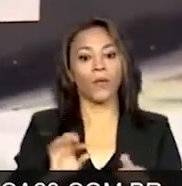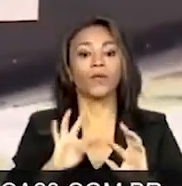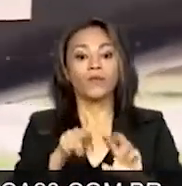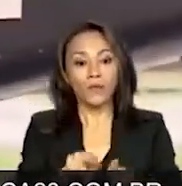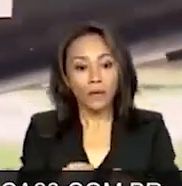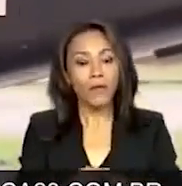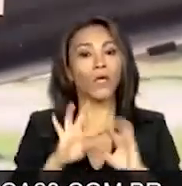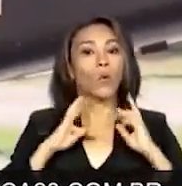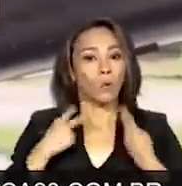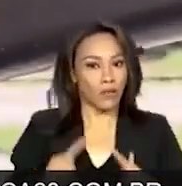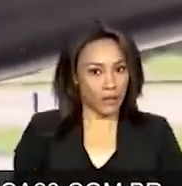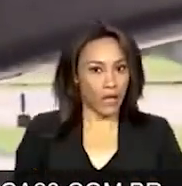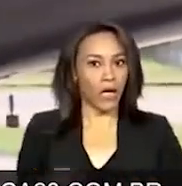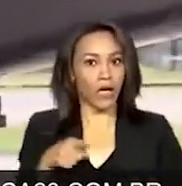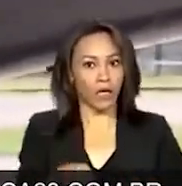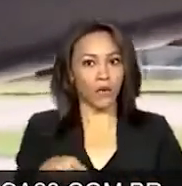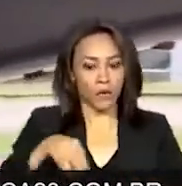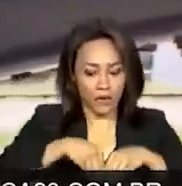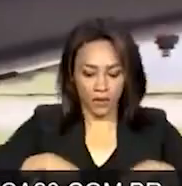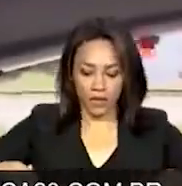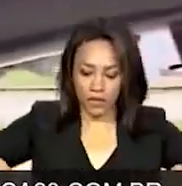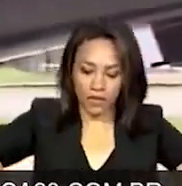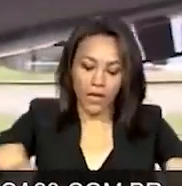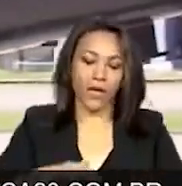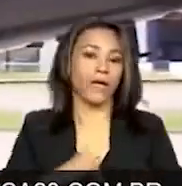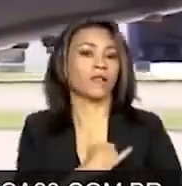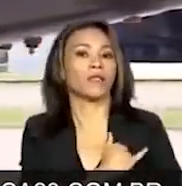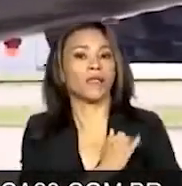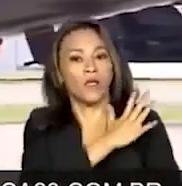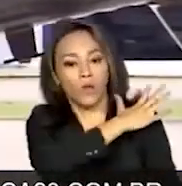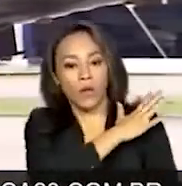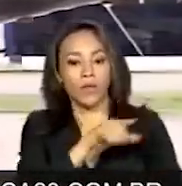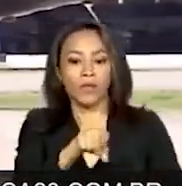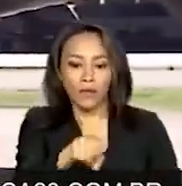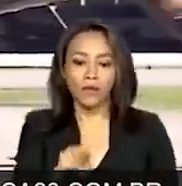Yanomami. A outra será enviada para ação policial no Nordeste.